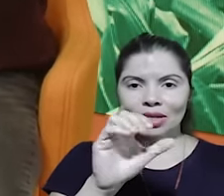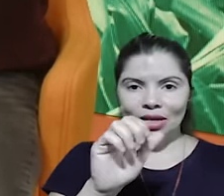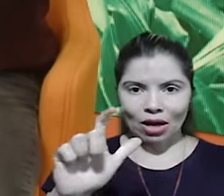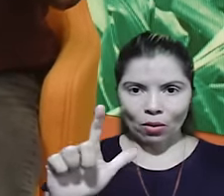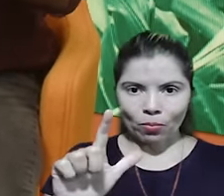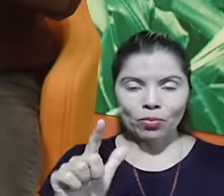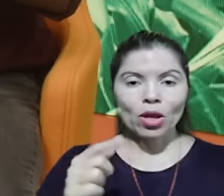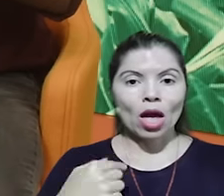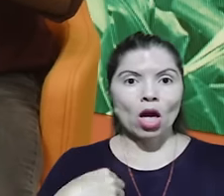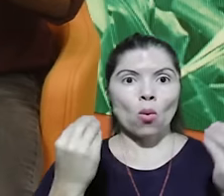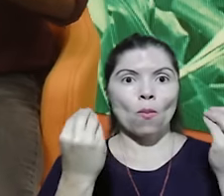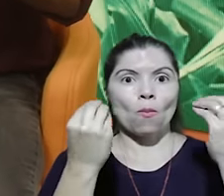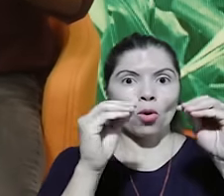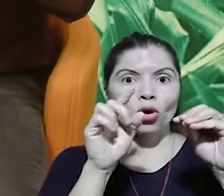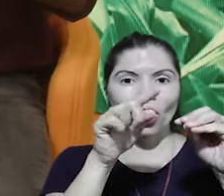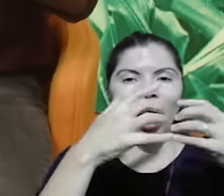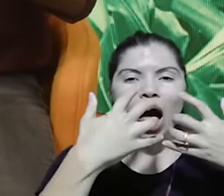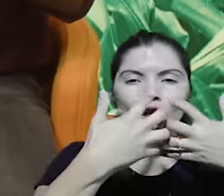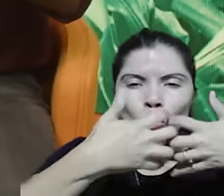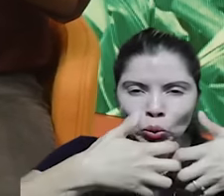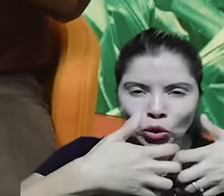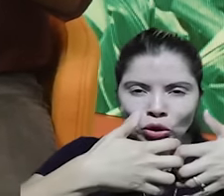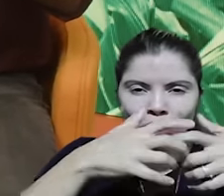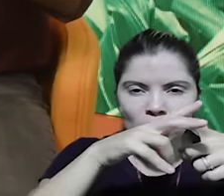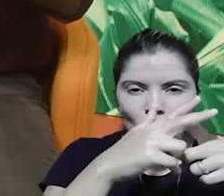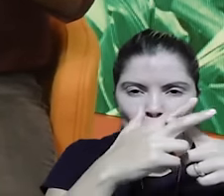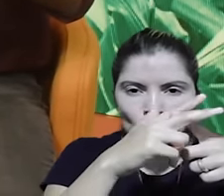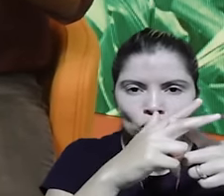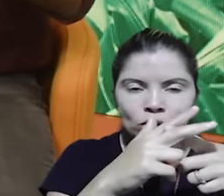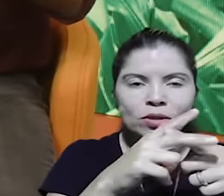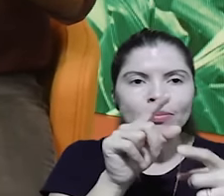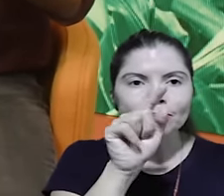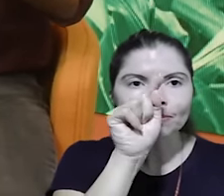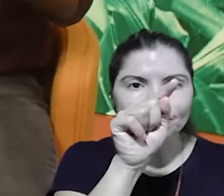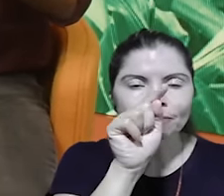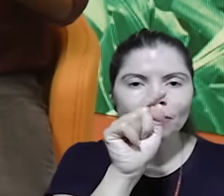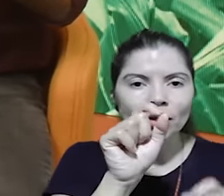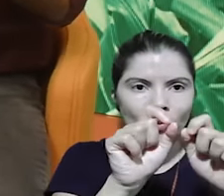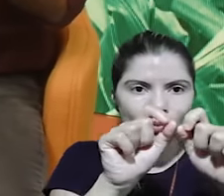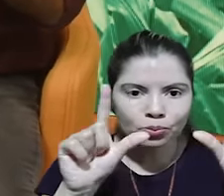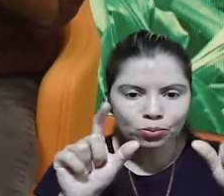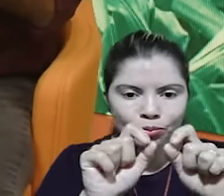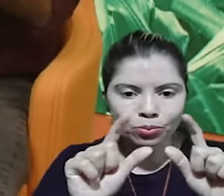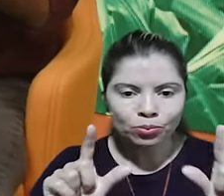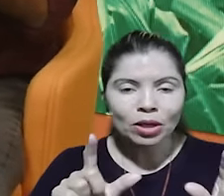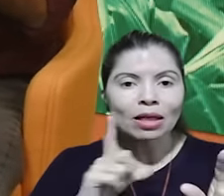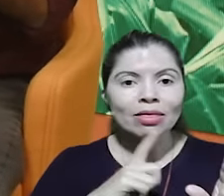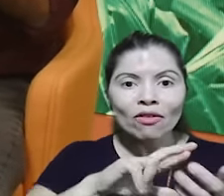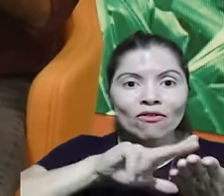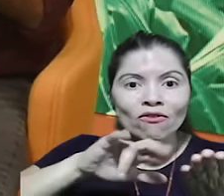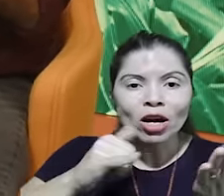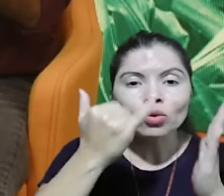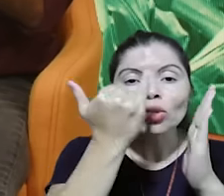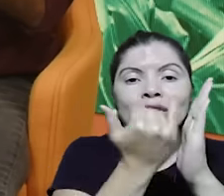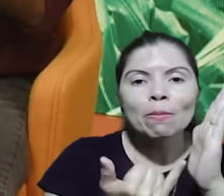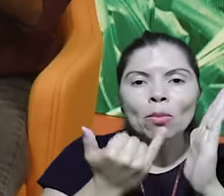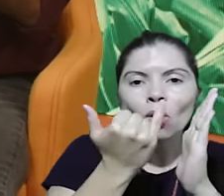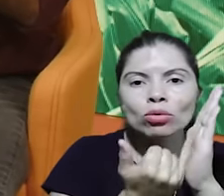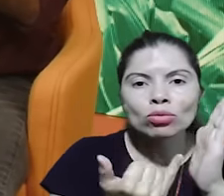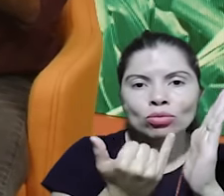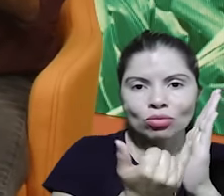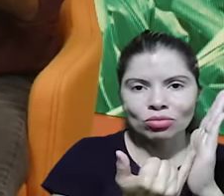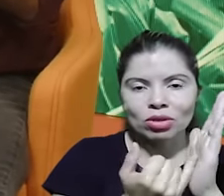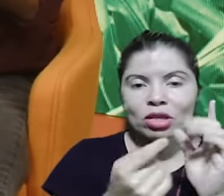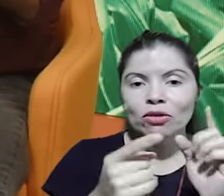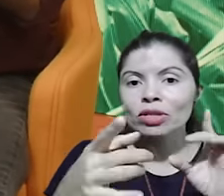menu ajustes opção Matriz fiscal ali você tem os impostos que você vai vincular de acordo com cada operação que